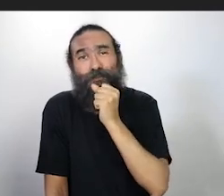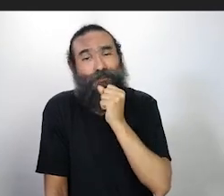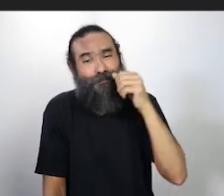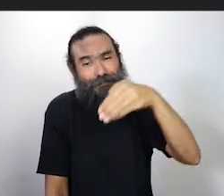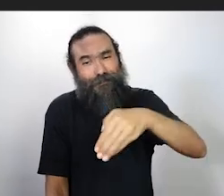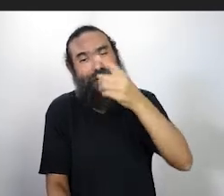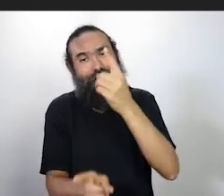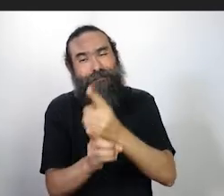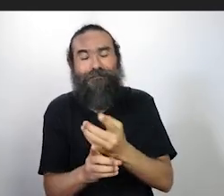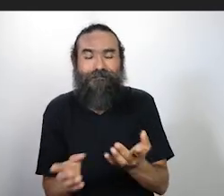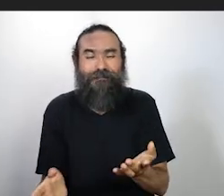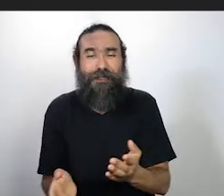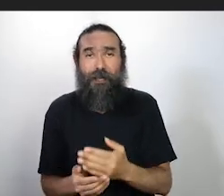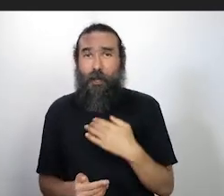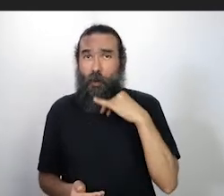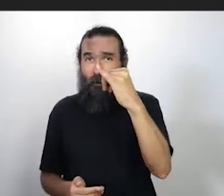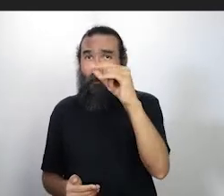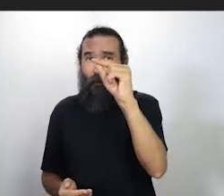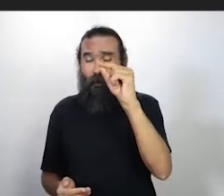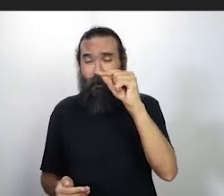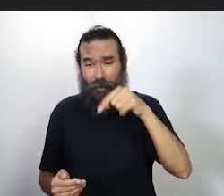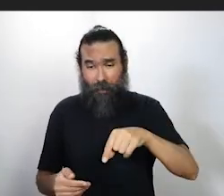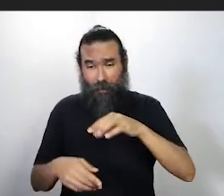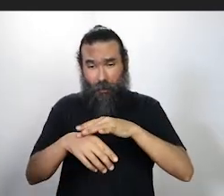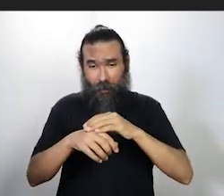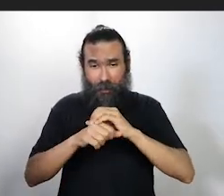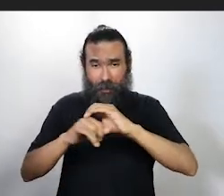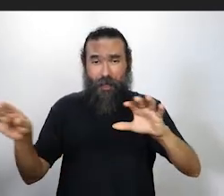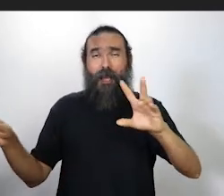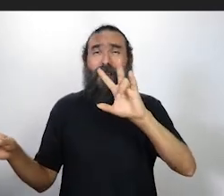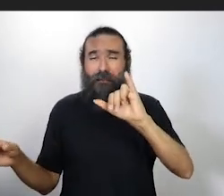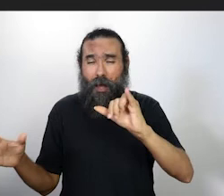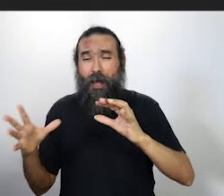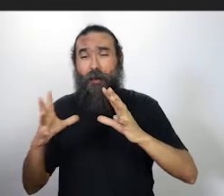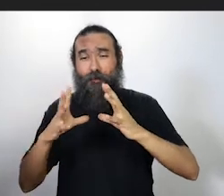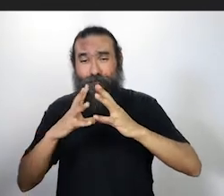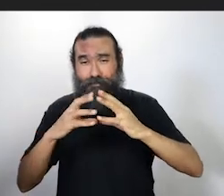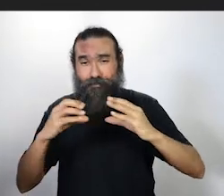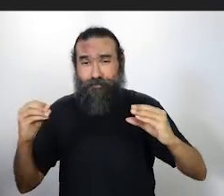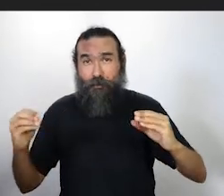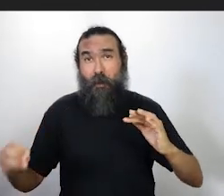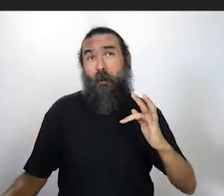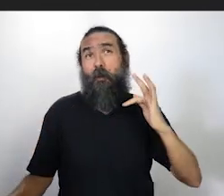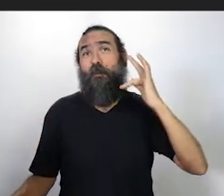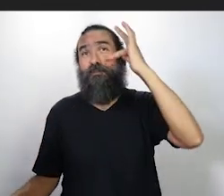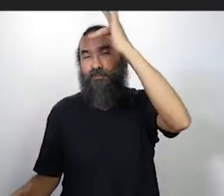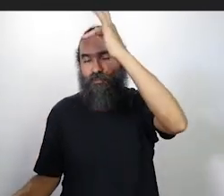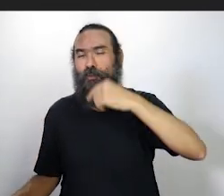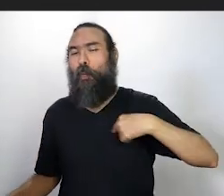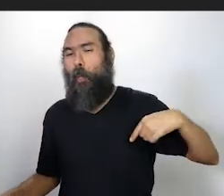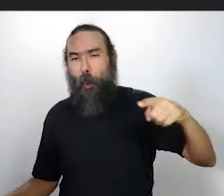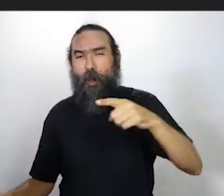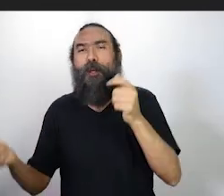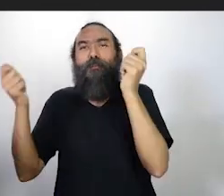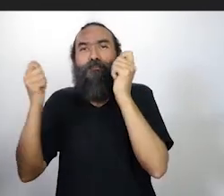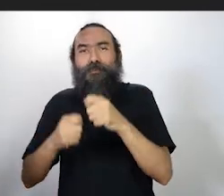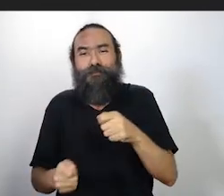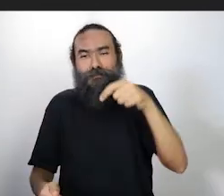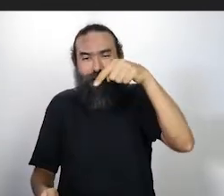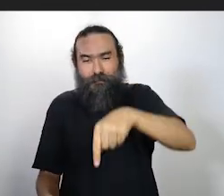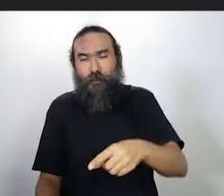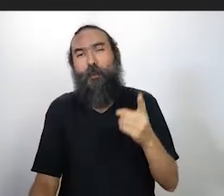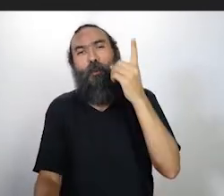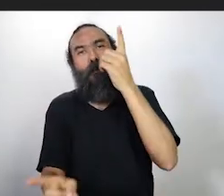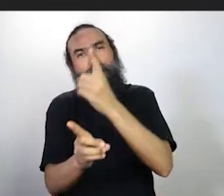passar, essa pandemia vai passar. Então, assim, eu espero que no futuro não tão distante vocês possam ter oportunidade para o Encontro de Culturas da